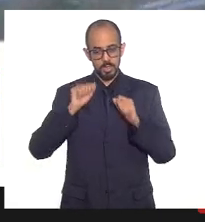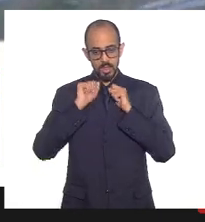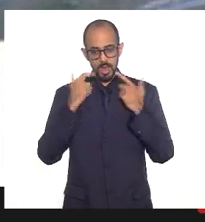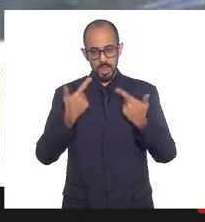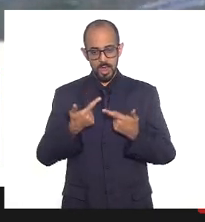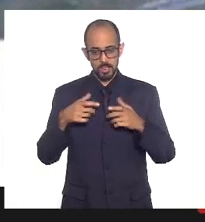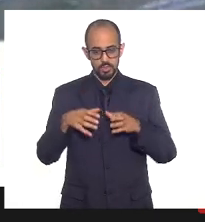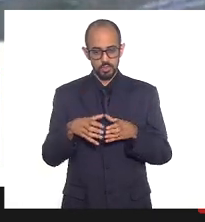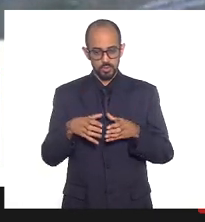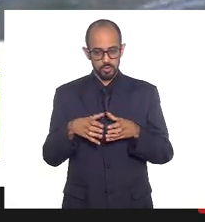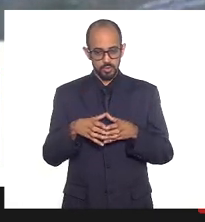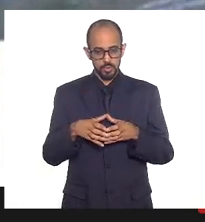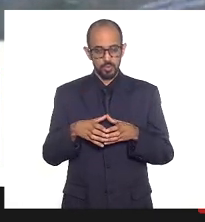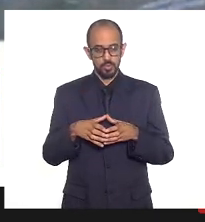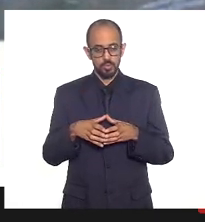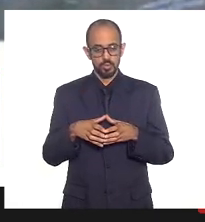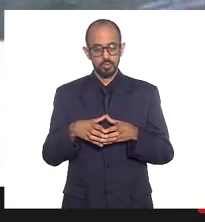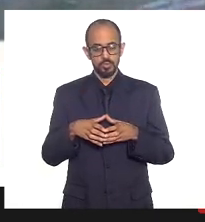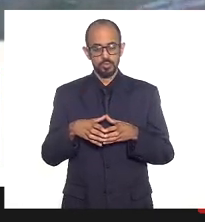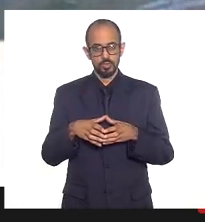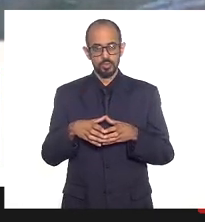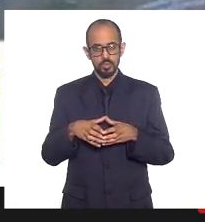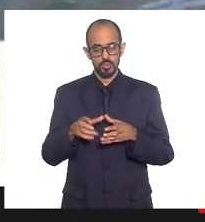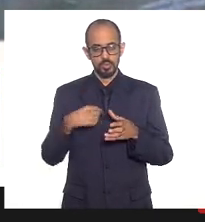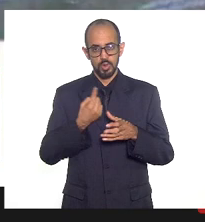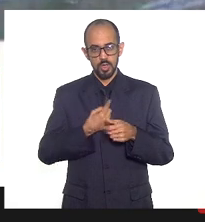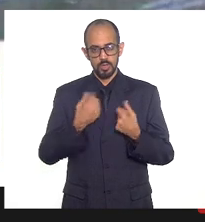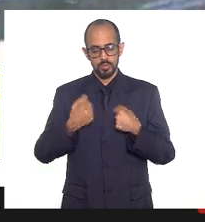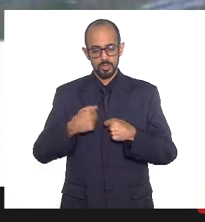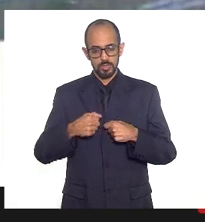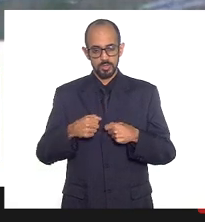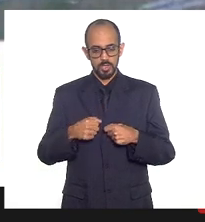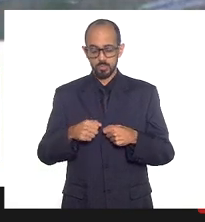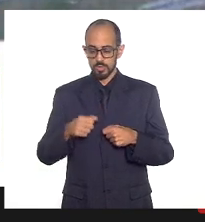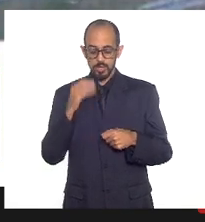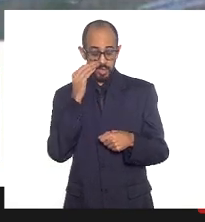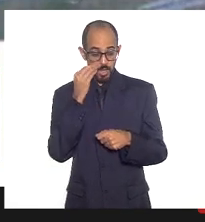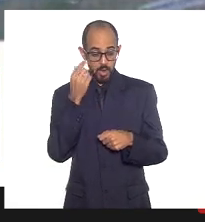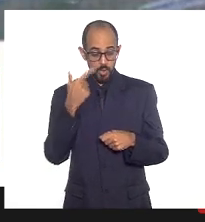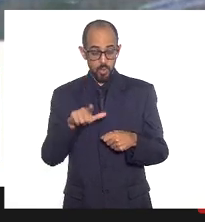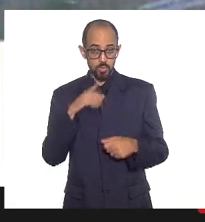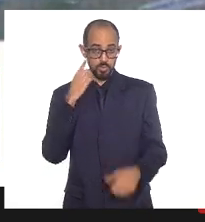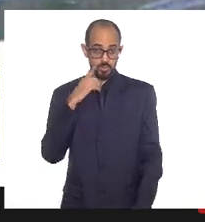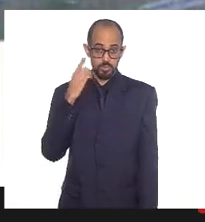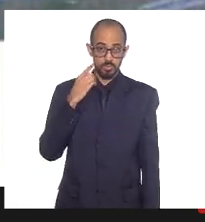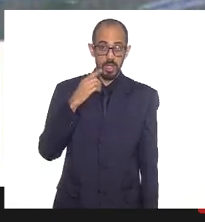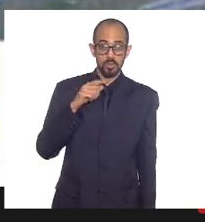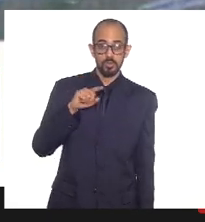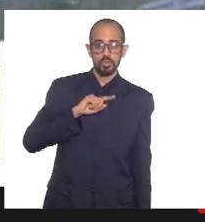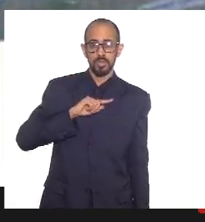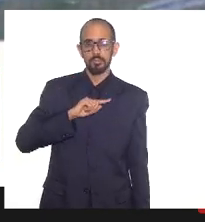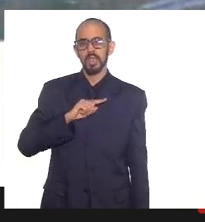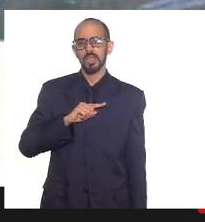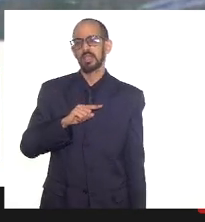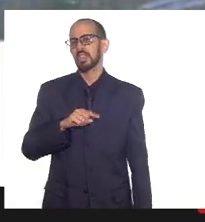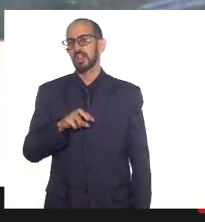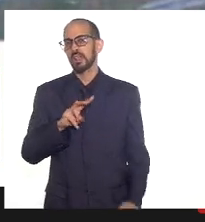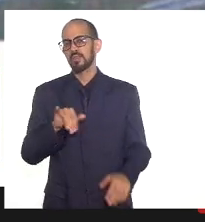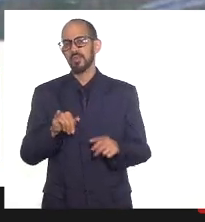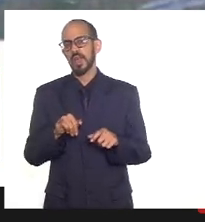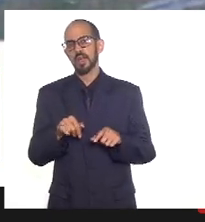que reúne parlamentares, que acho que a gente tem que buscar também mais adesões, é uma das primeiras tarefas, ela também vai se debruçar